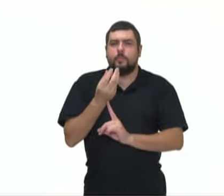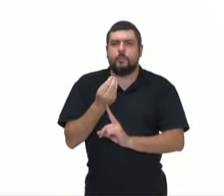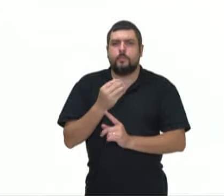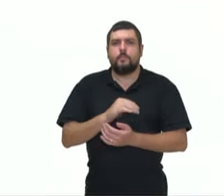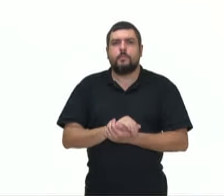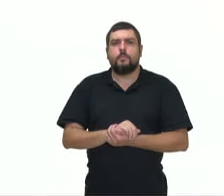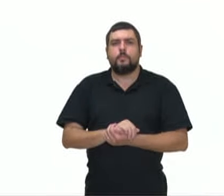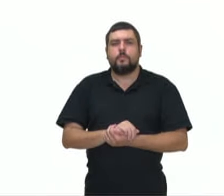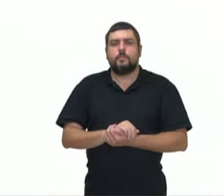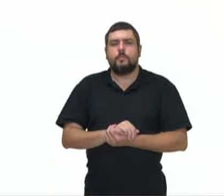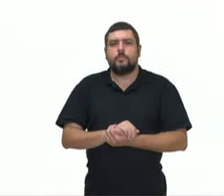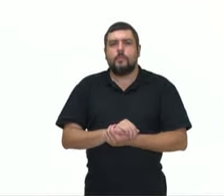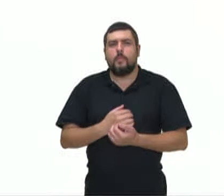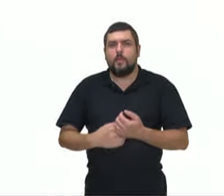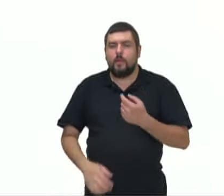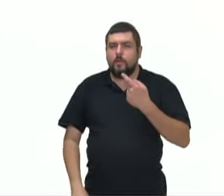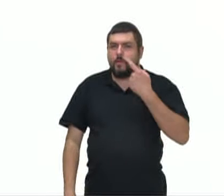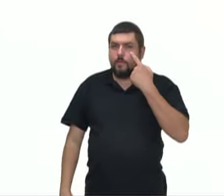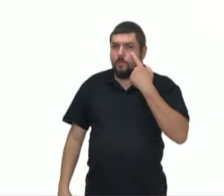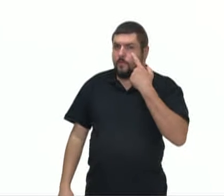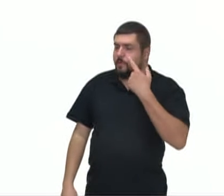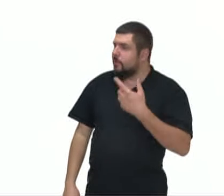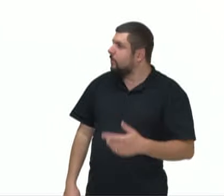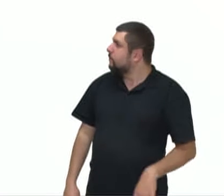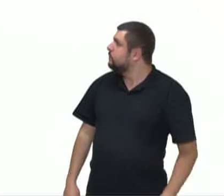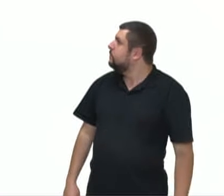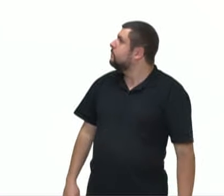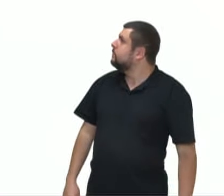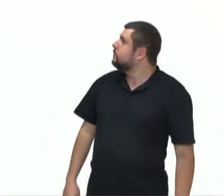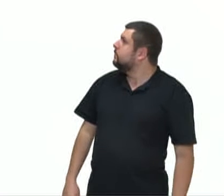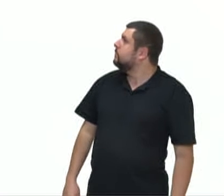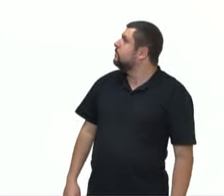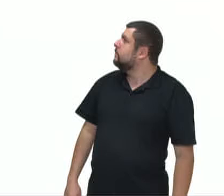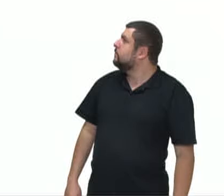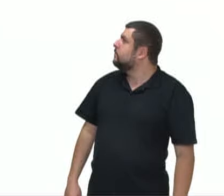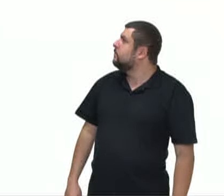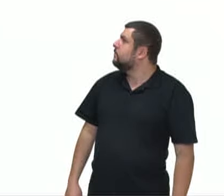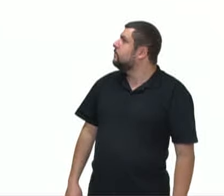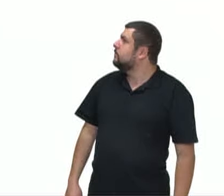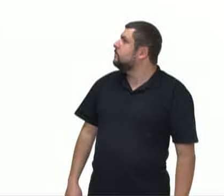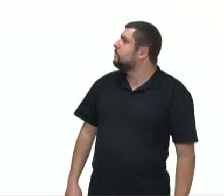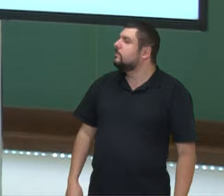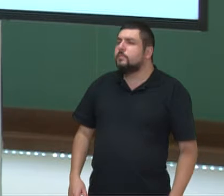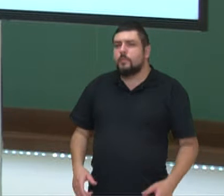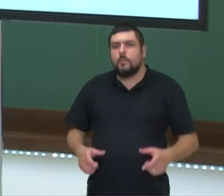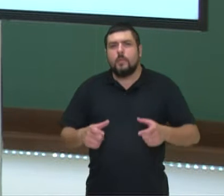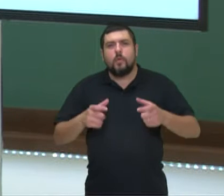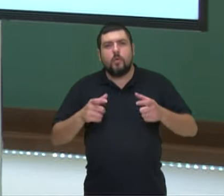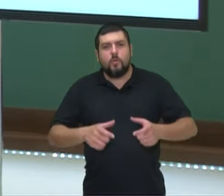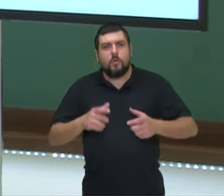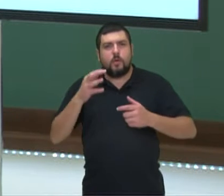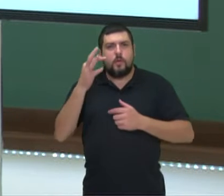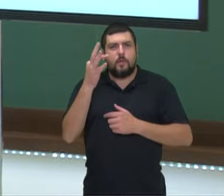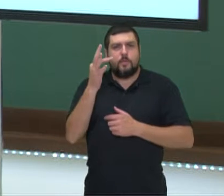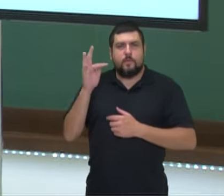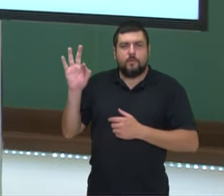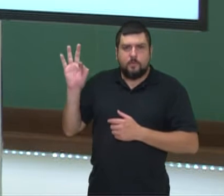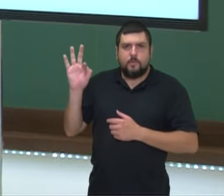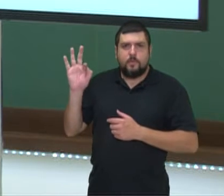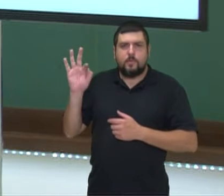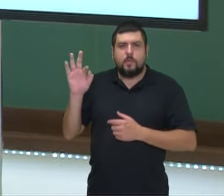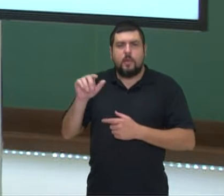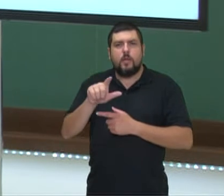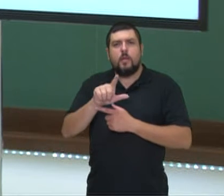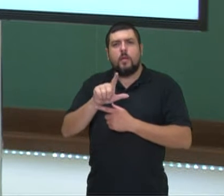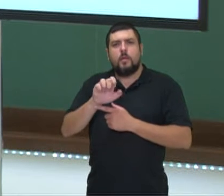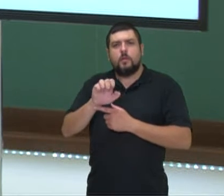né, a gruta de Lecaux, na França, né, ela é um dos conjuntos, né, que nós temos aí, sítios